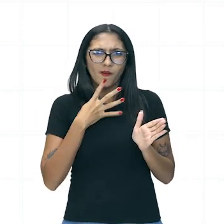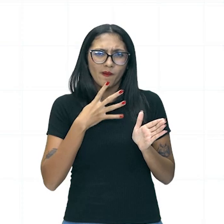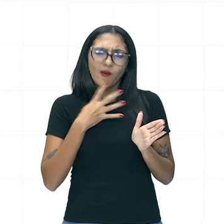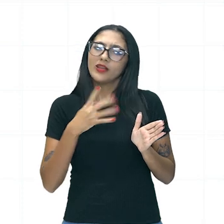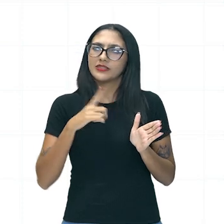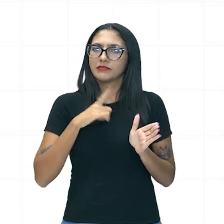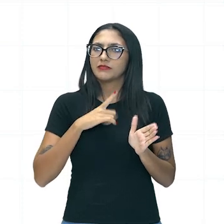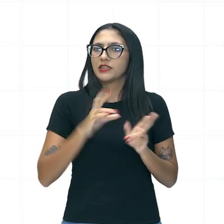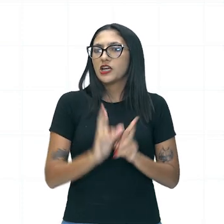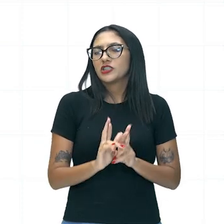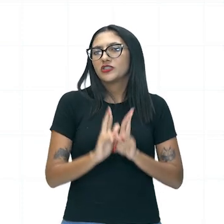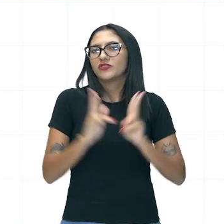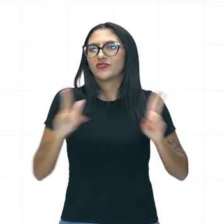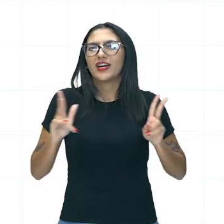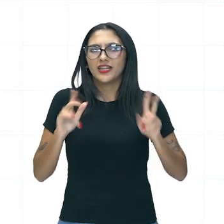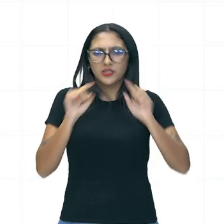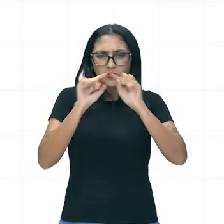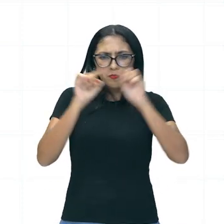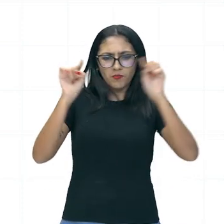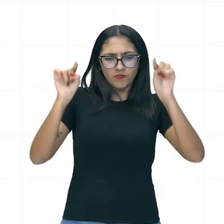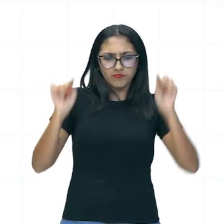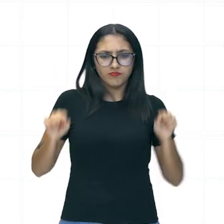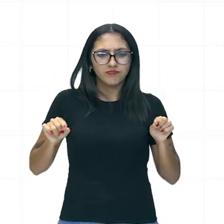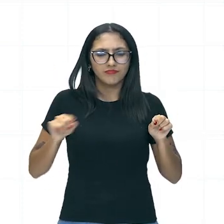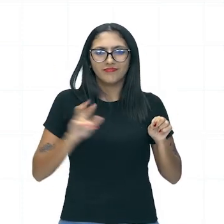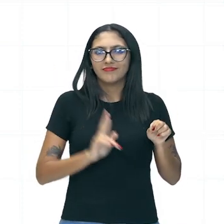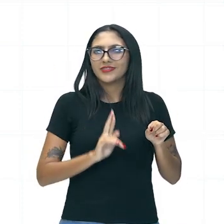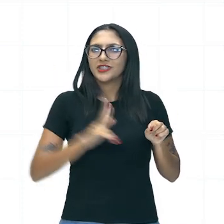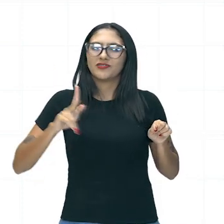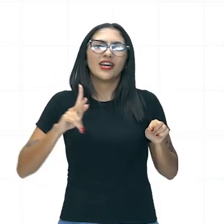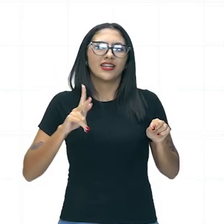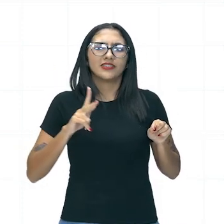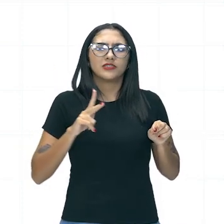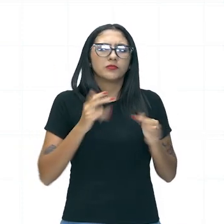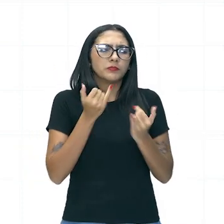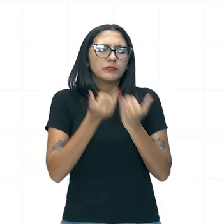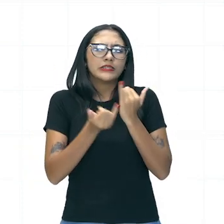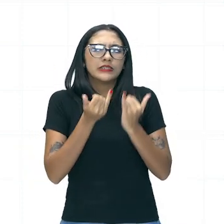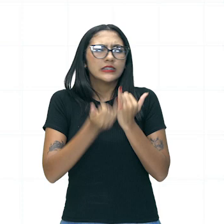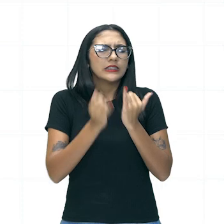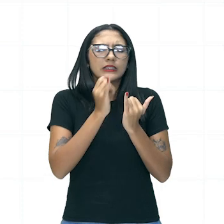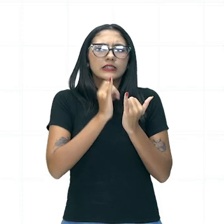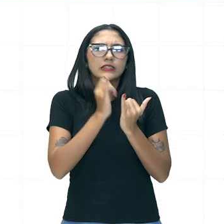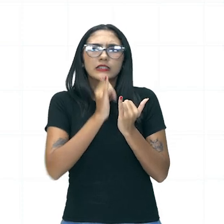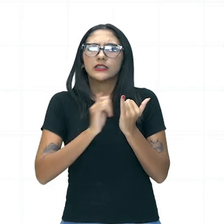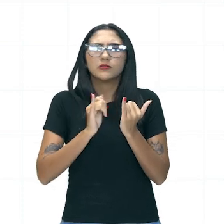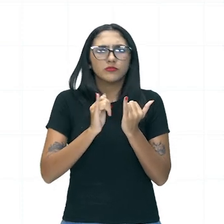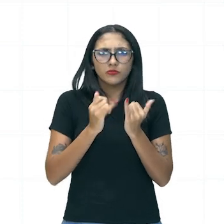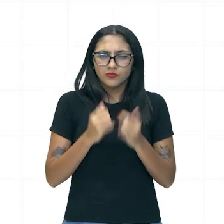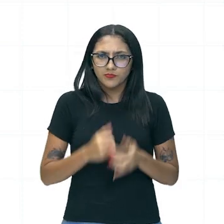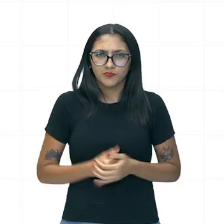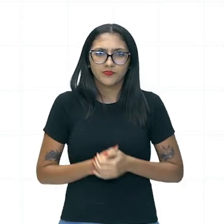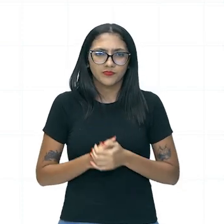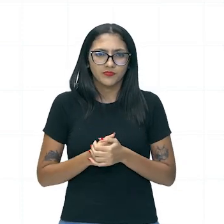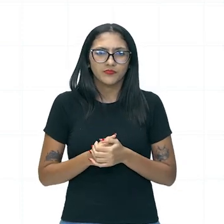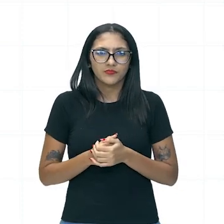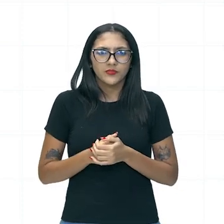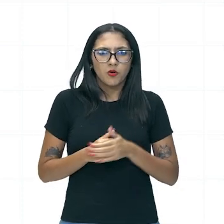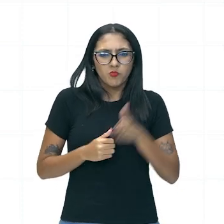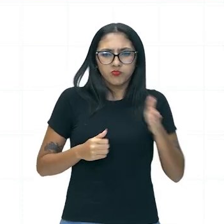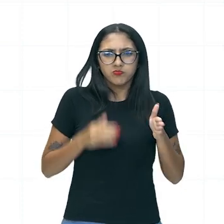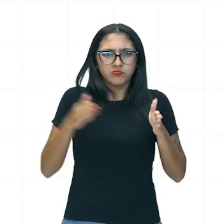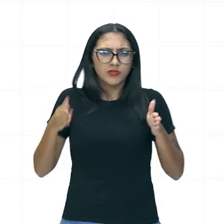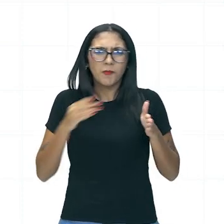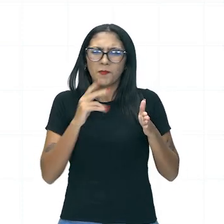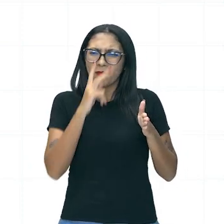só que o formato desse travessão é em H, eles vão ficar ali nas extremidades desse campo. Então,